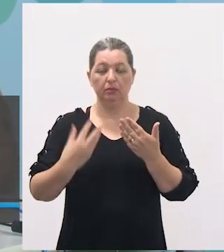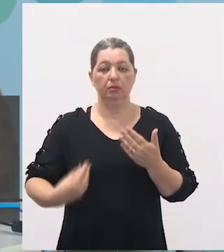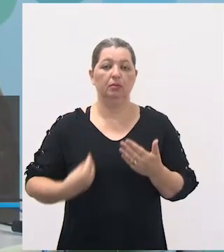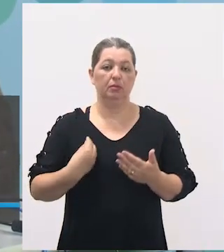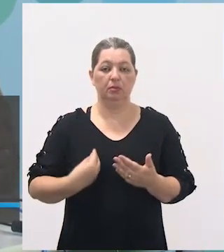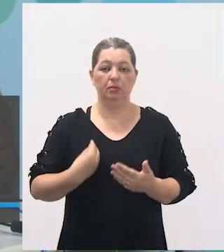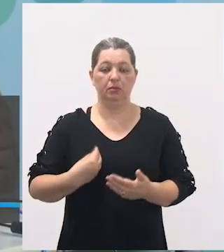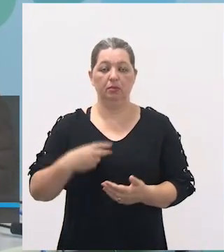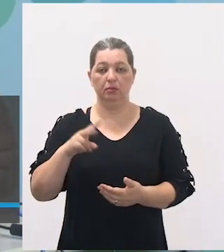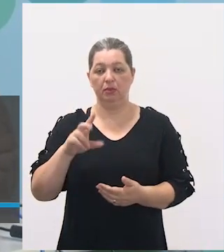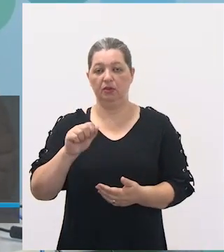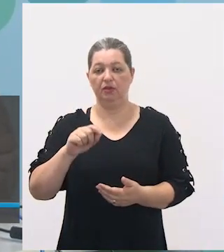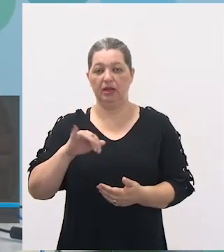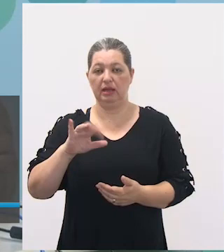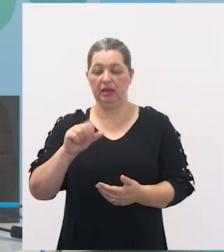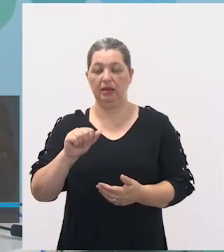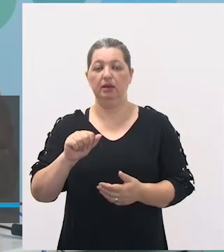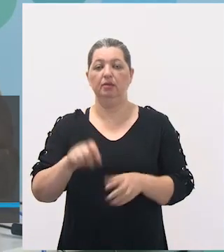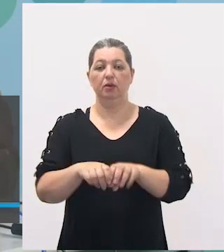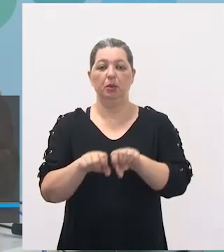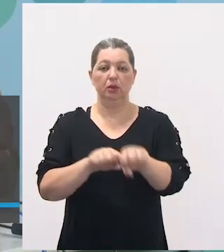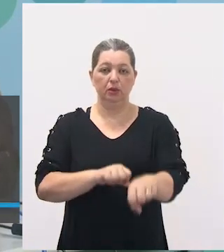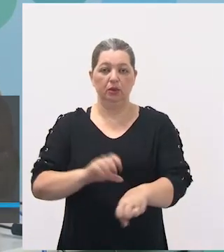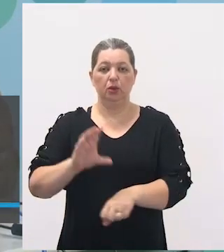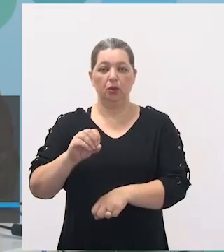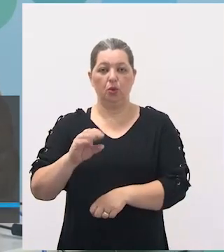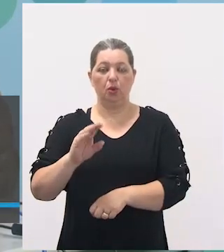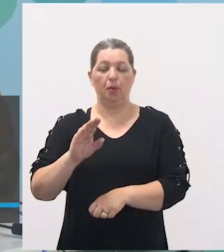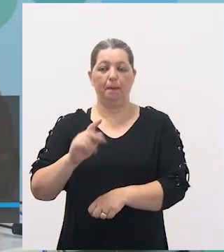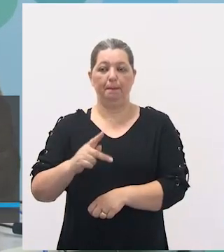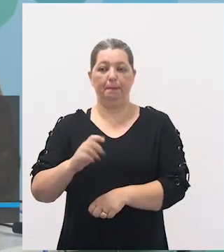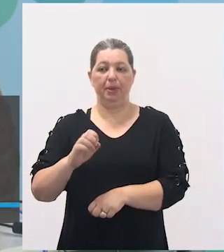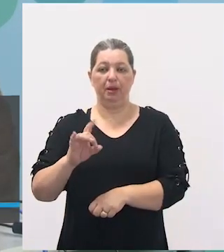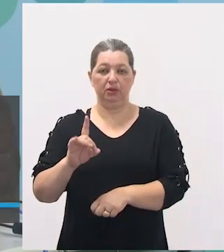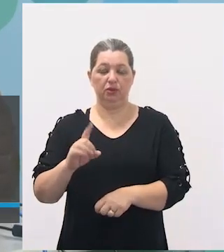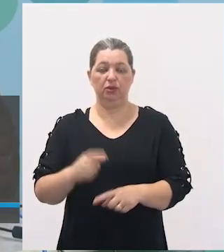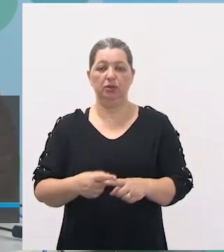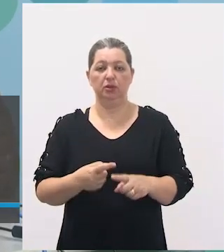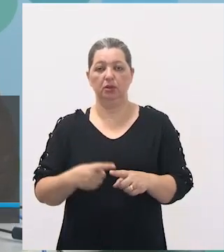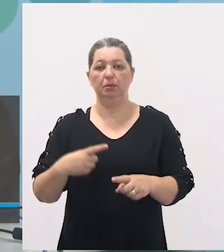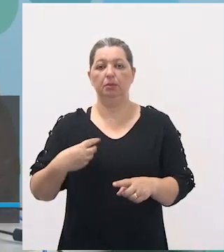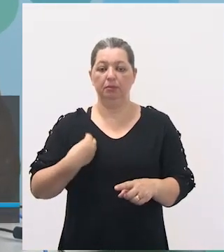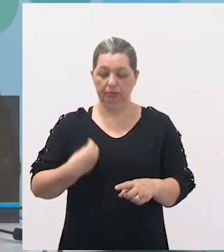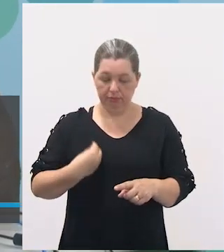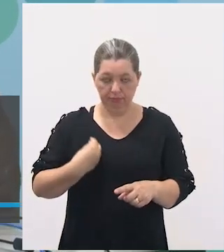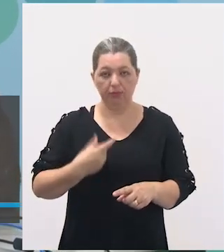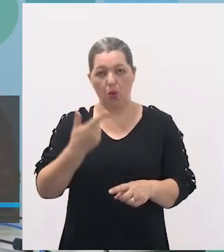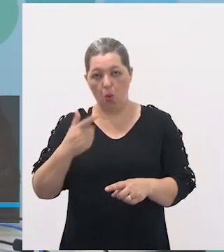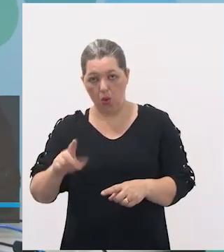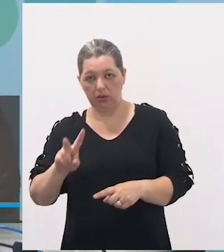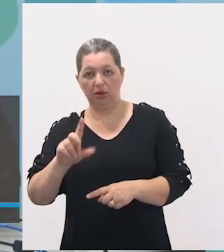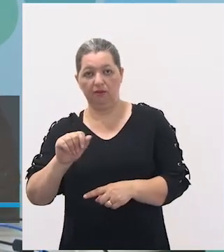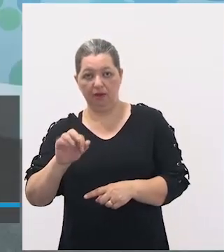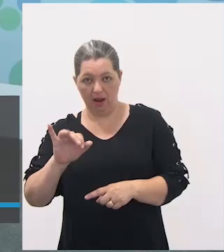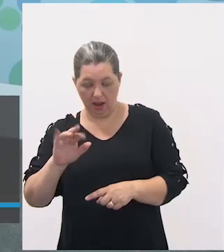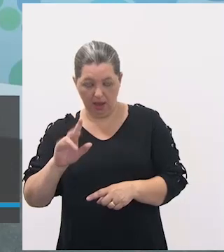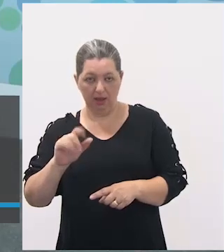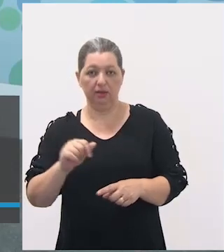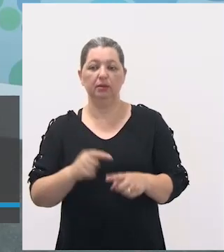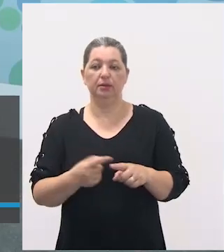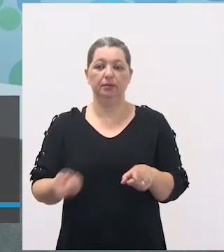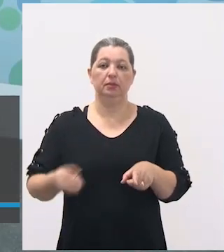Mui, formadora da COPED, e no segundo momento, a presença da Valéria Marques, formadora da Parceiros da